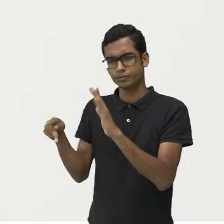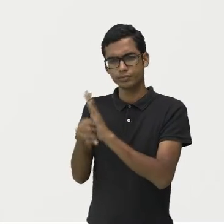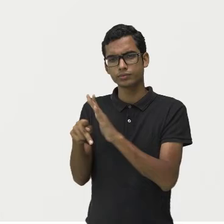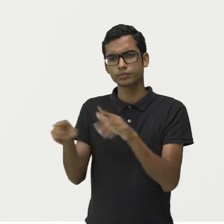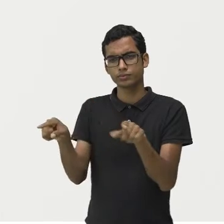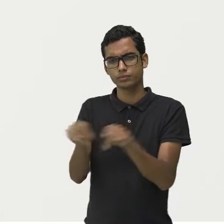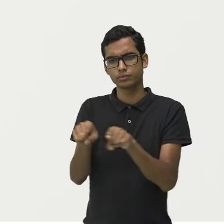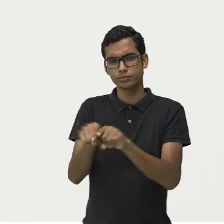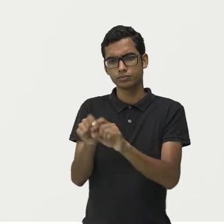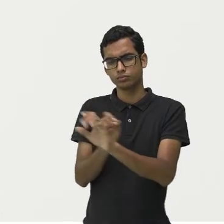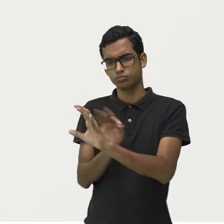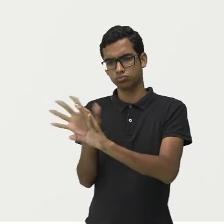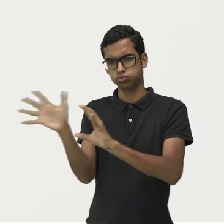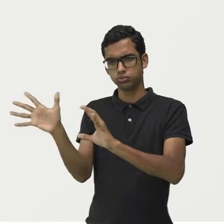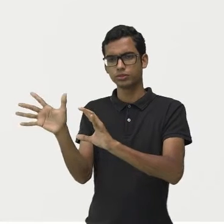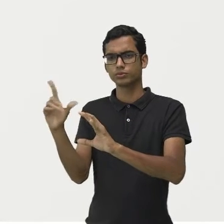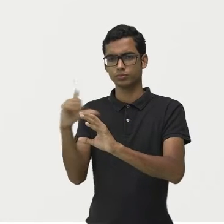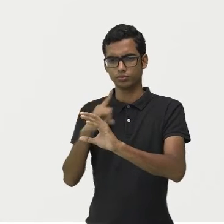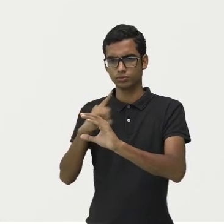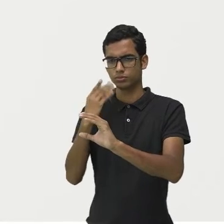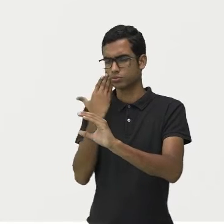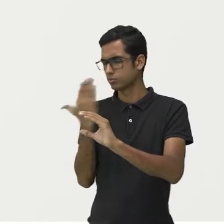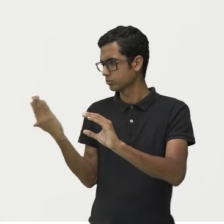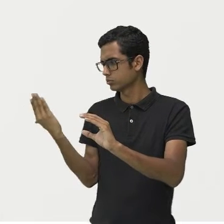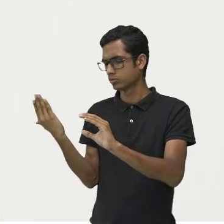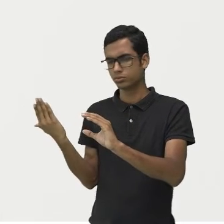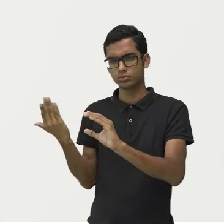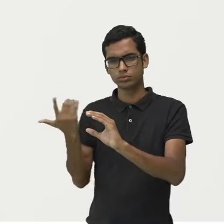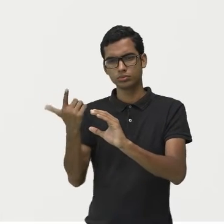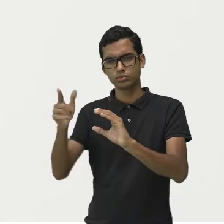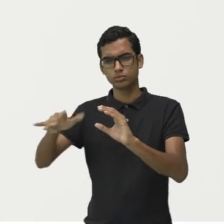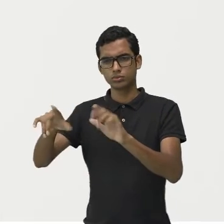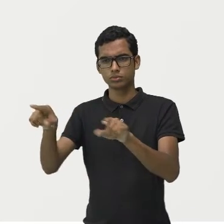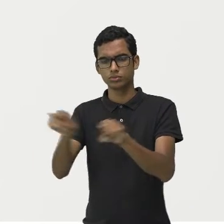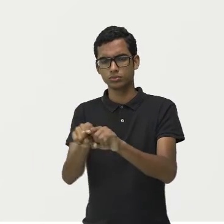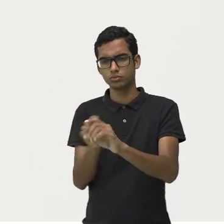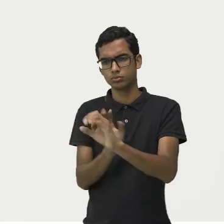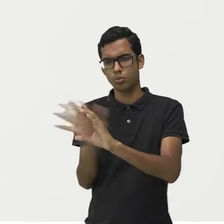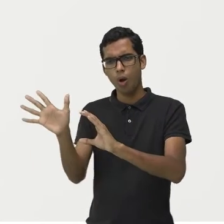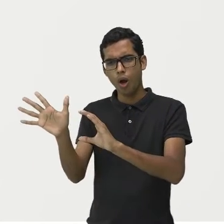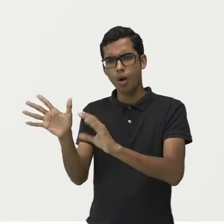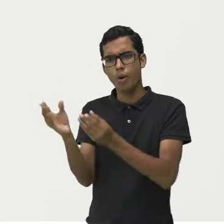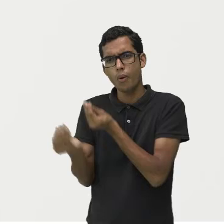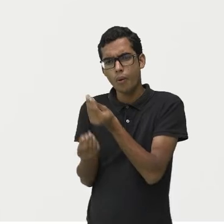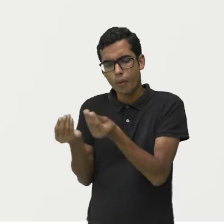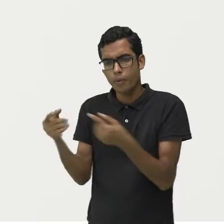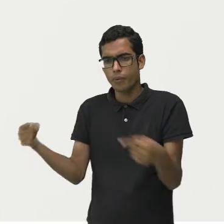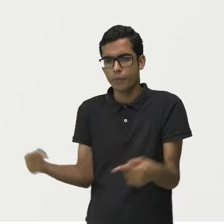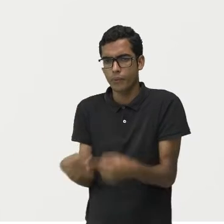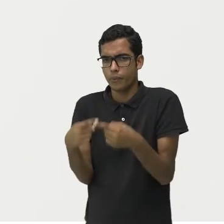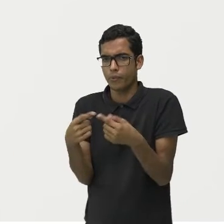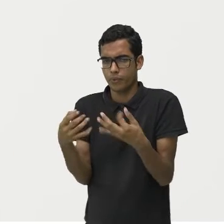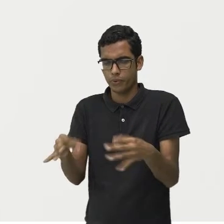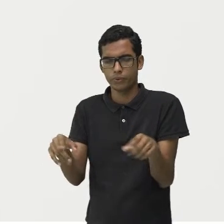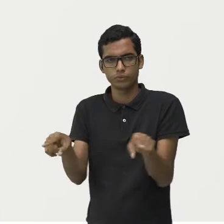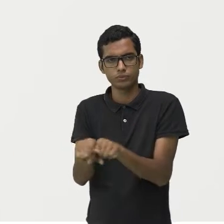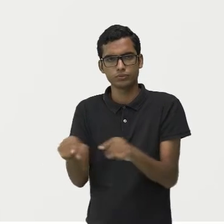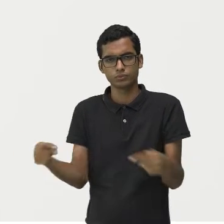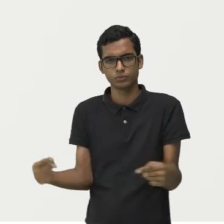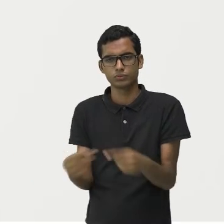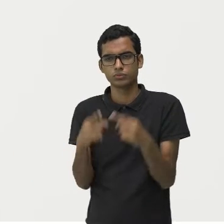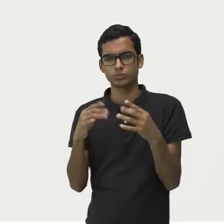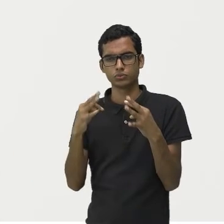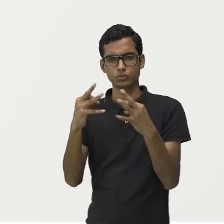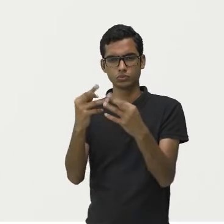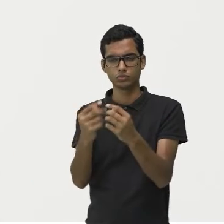prolongamento desses raios aqui, dos raios refletidos para o outro lado, esses prolongamentos, eles convergem. Eles convergem todos